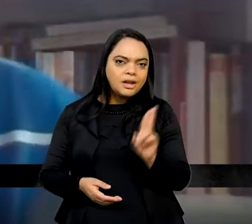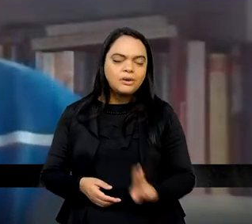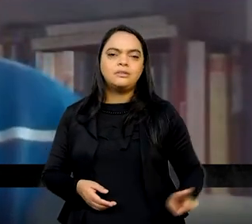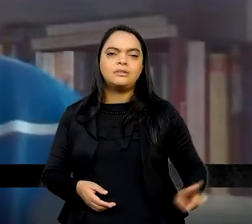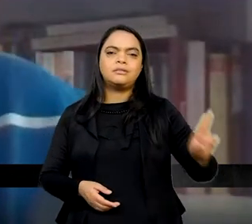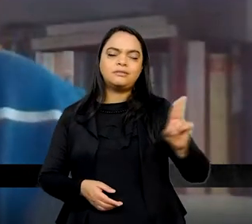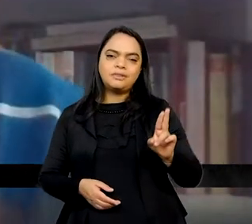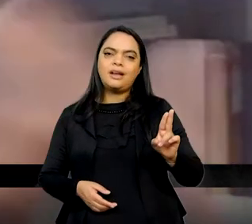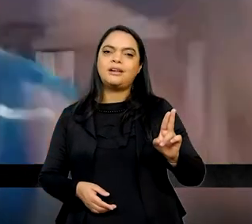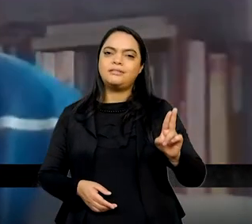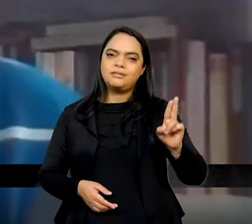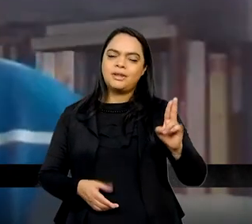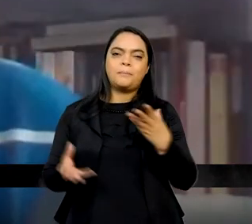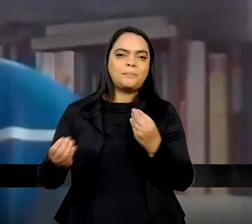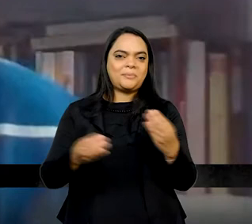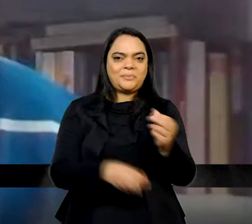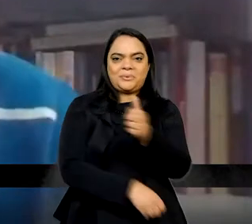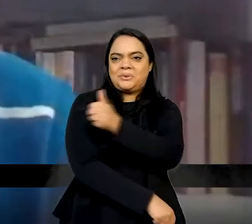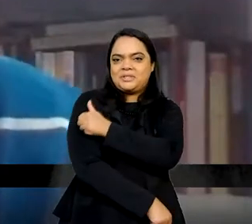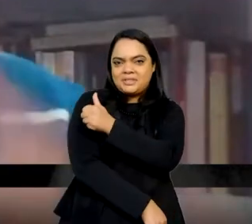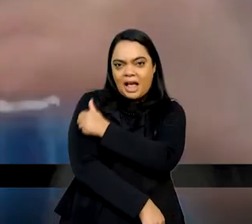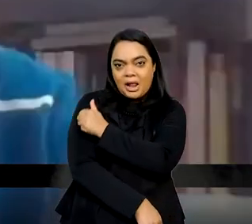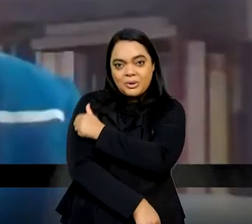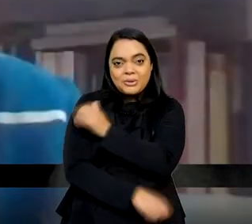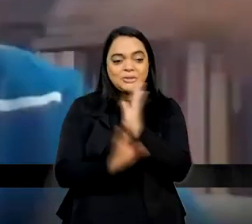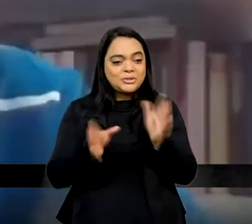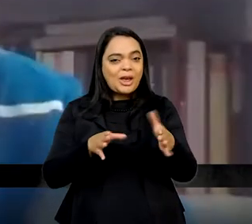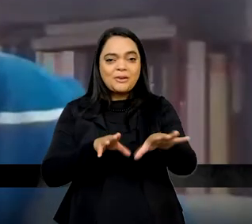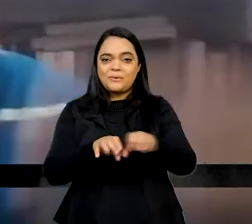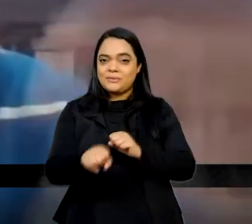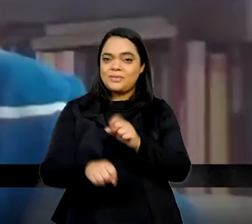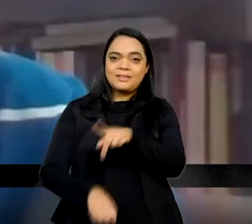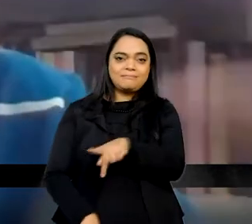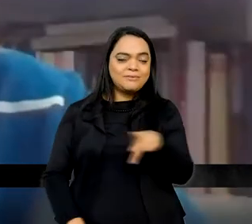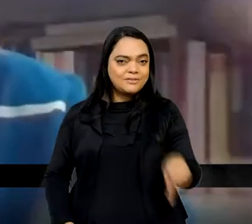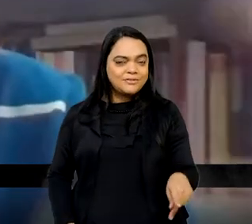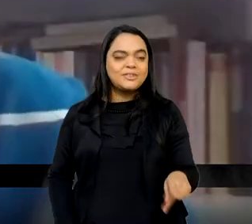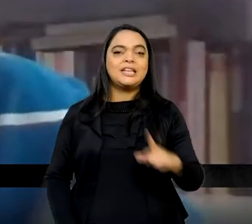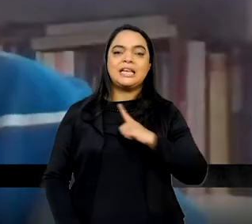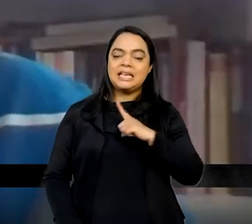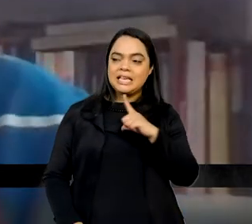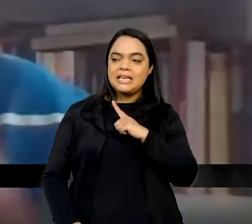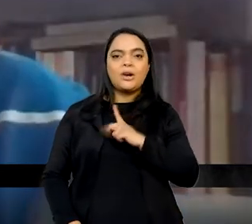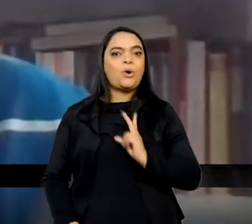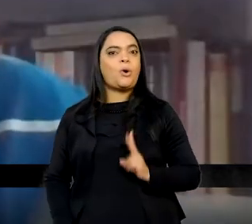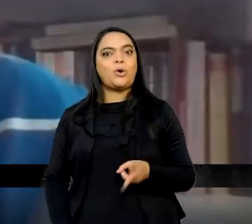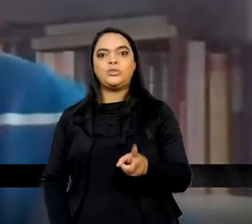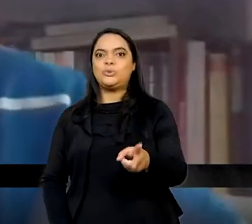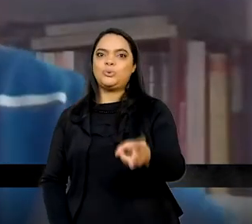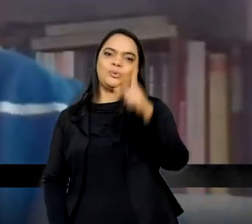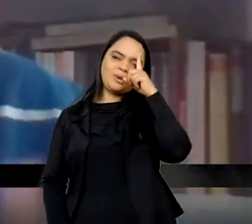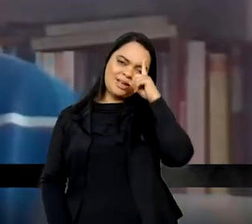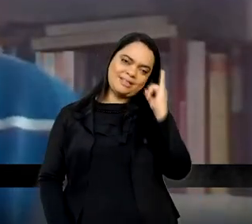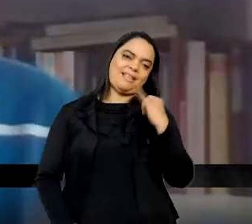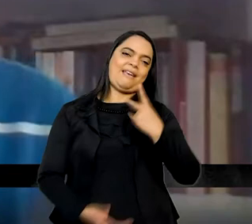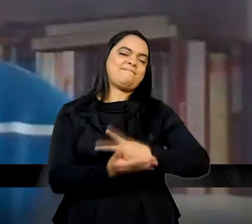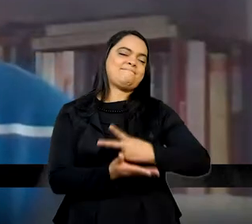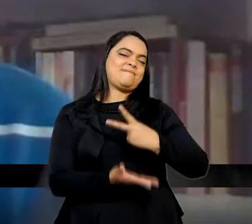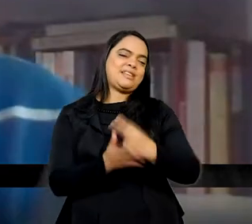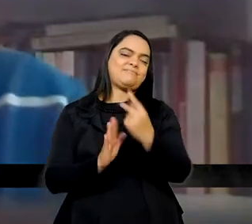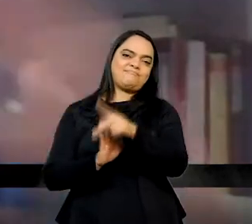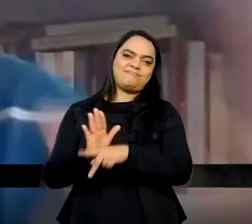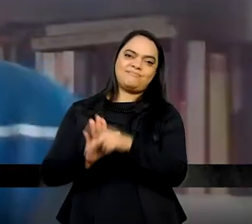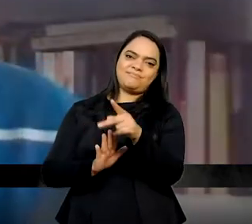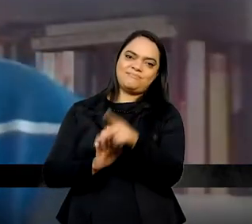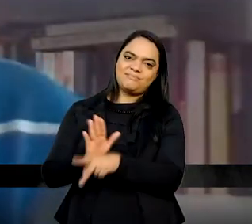essas ideias, muitos alunos já são professores e estão passando na frente a ideia e, claro,